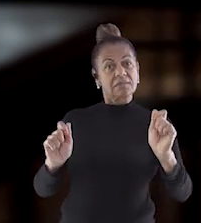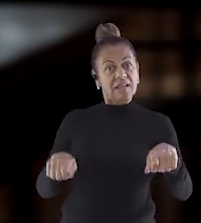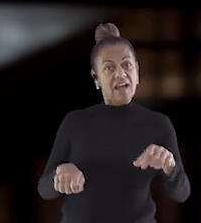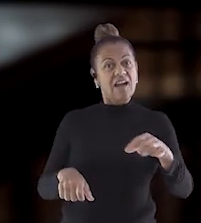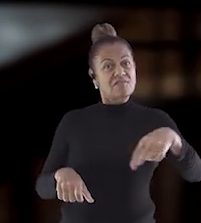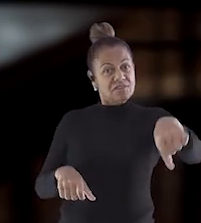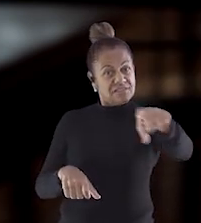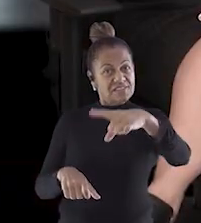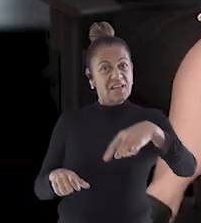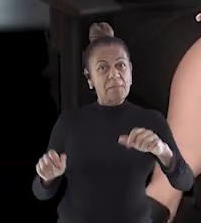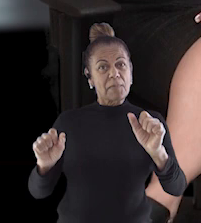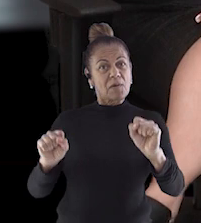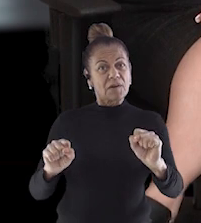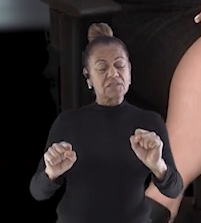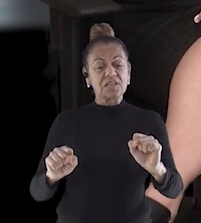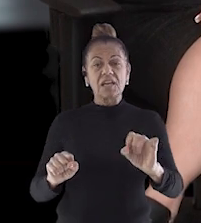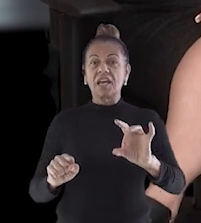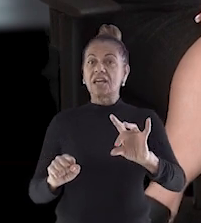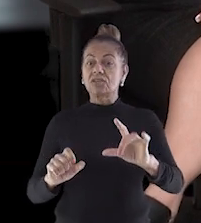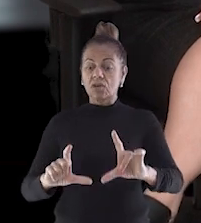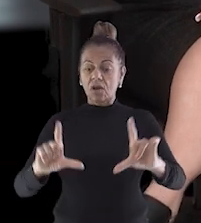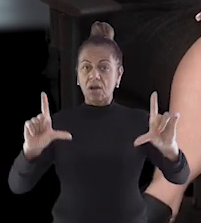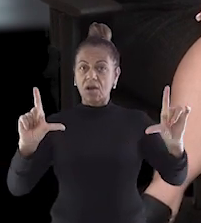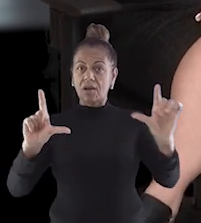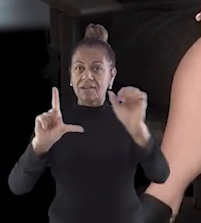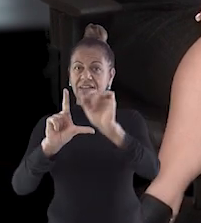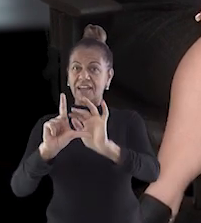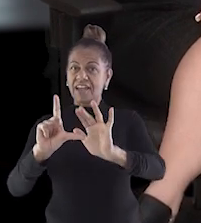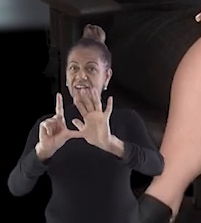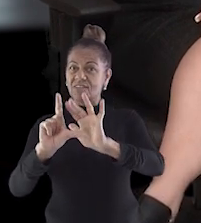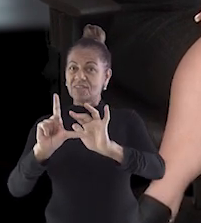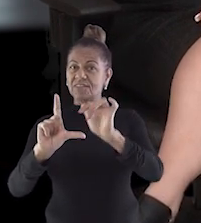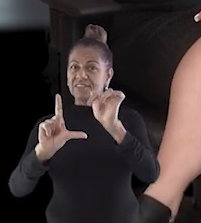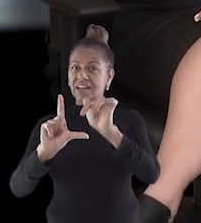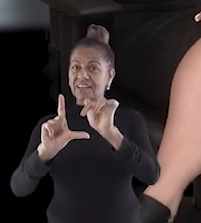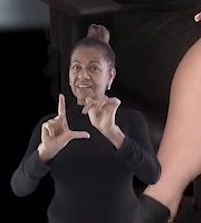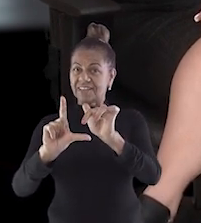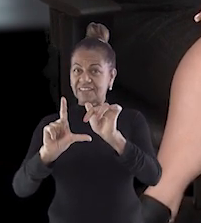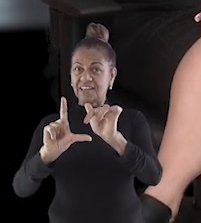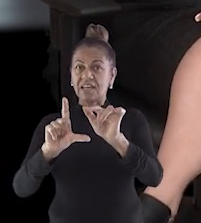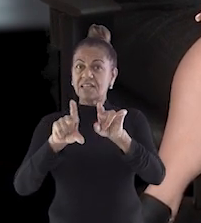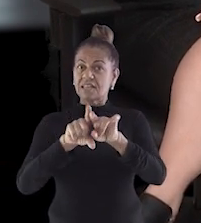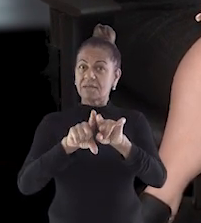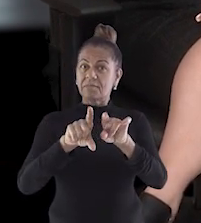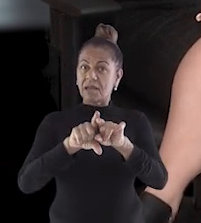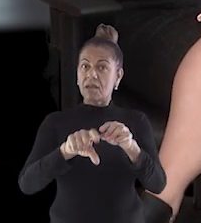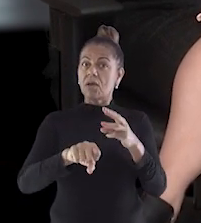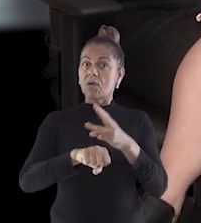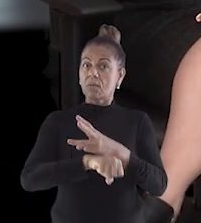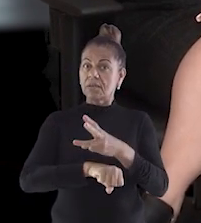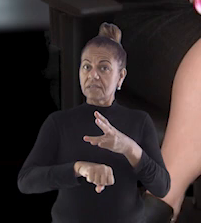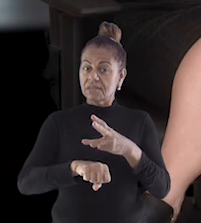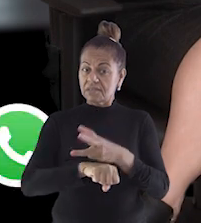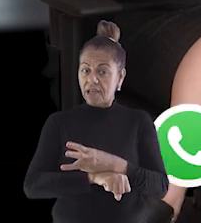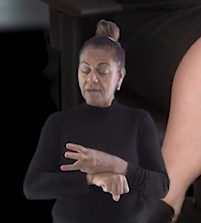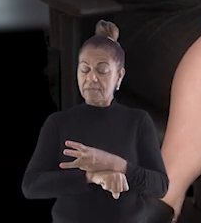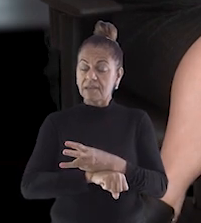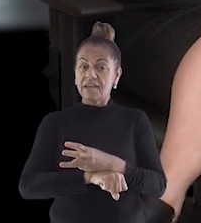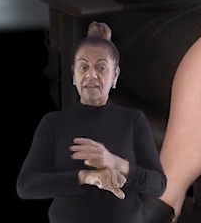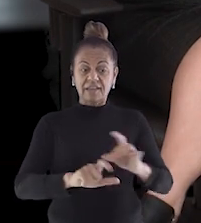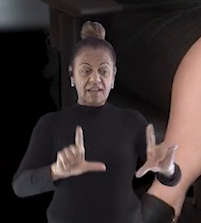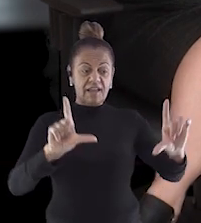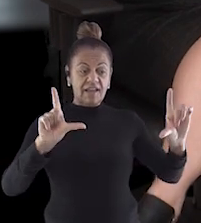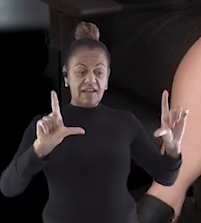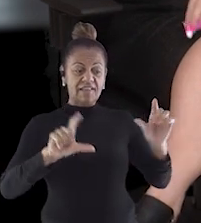poderá ser sua. Basta apontar a câmera do seu celular para o QR Code que aparece aí em sua tela ou